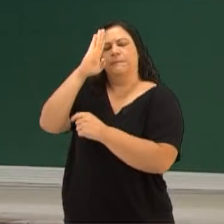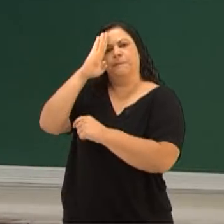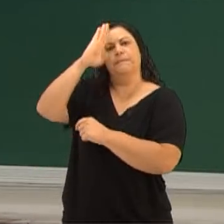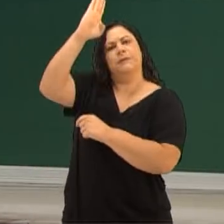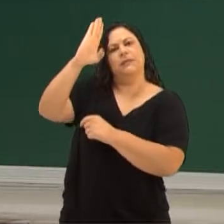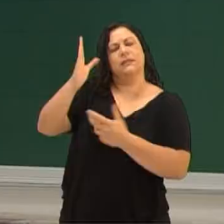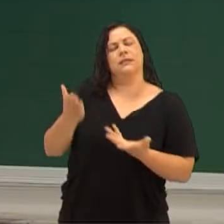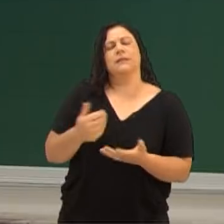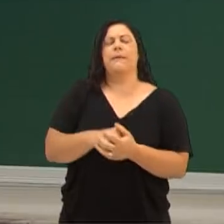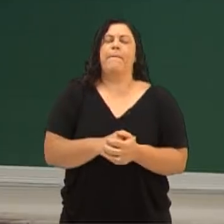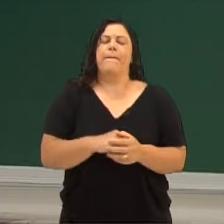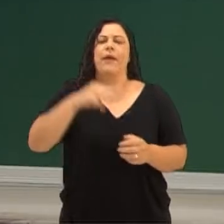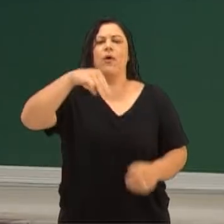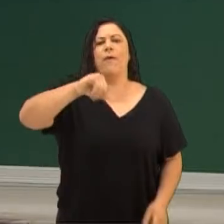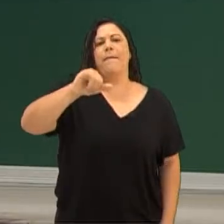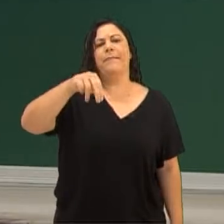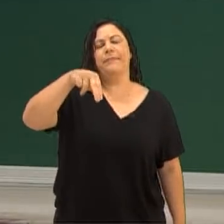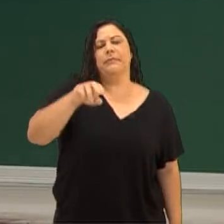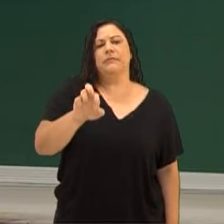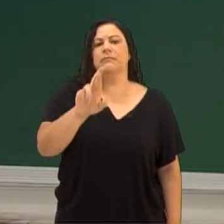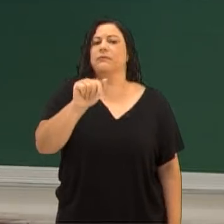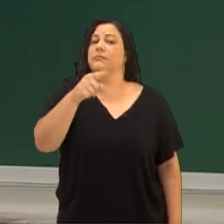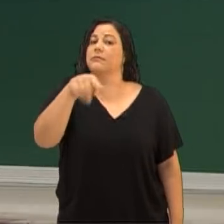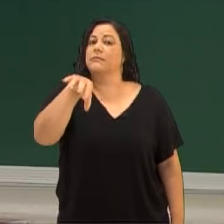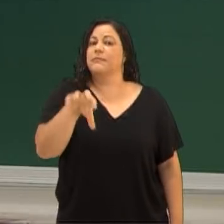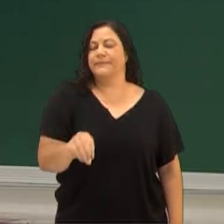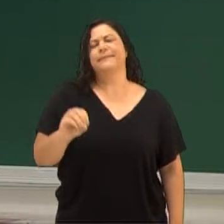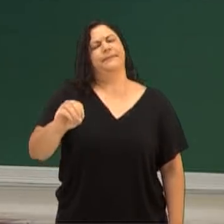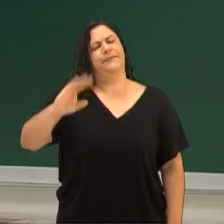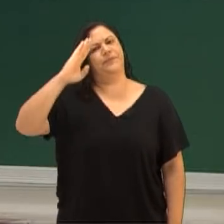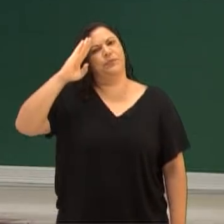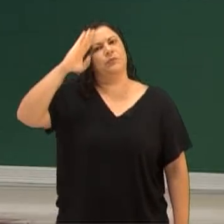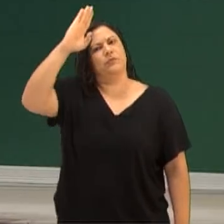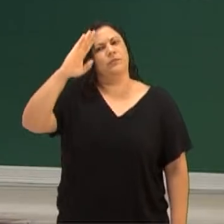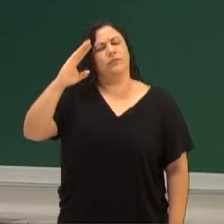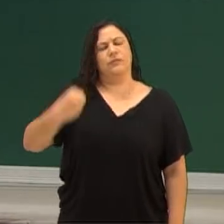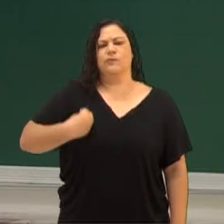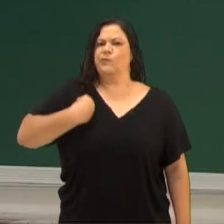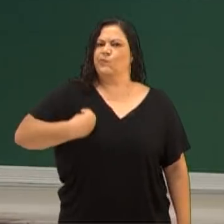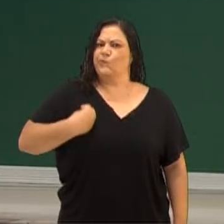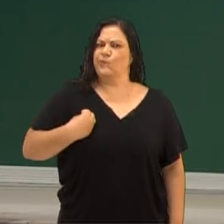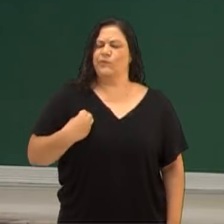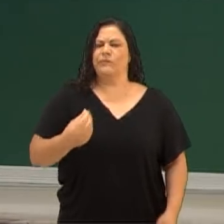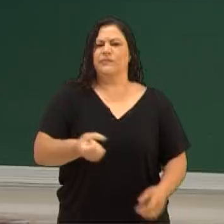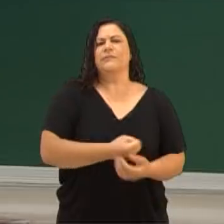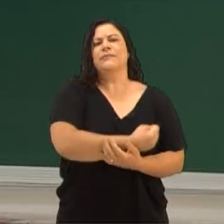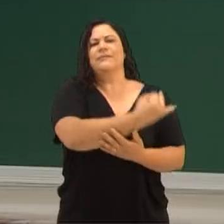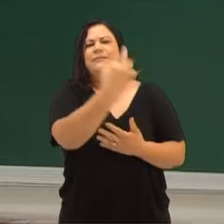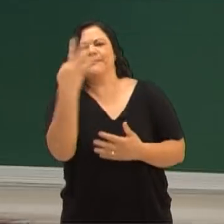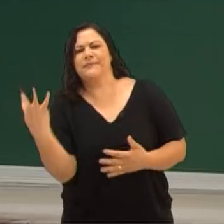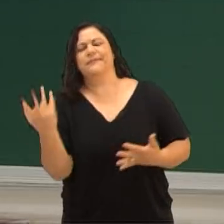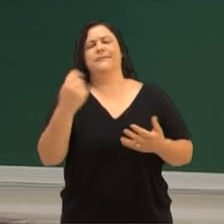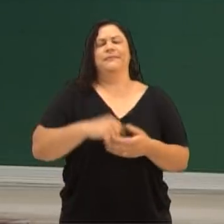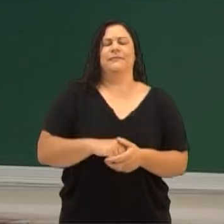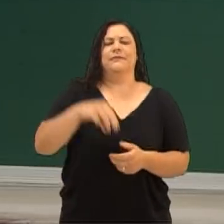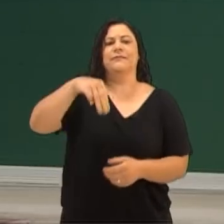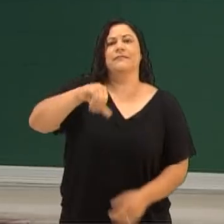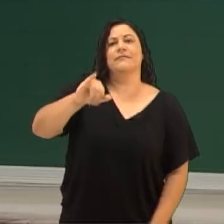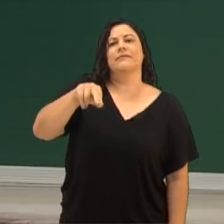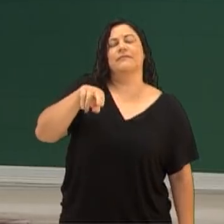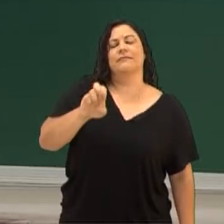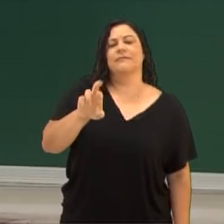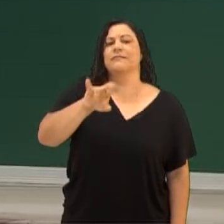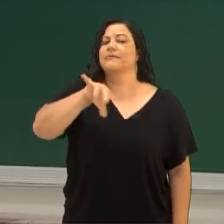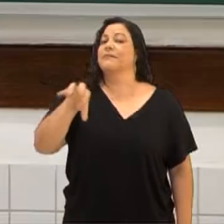A África é top 10 no mundo em presença e quantidade de minérios, diversidade e quantidade.